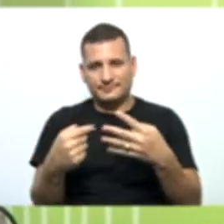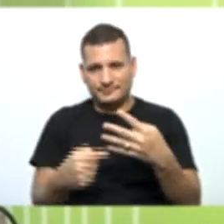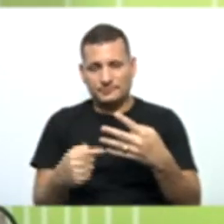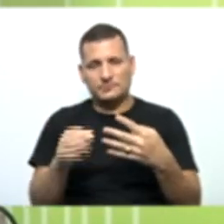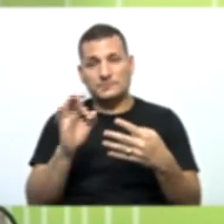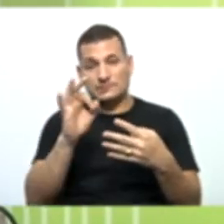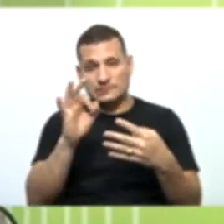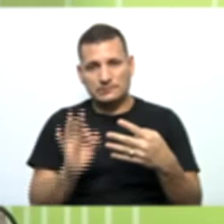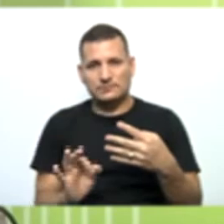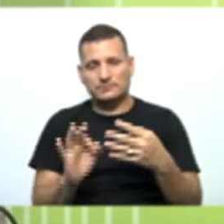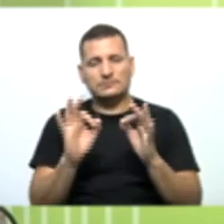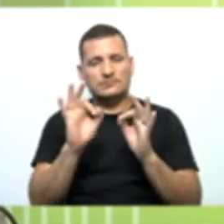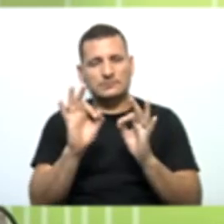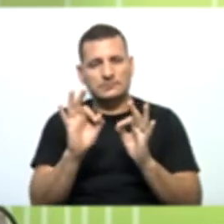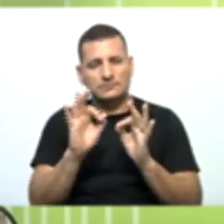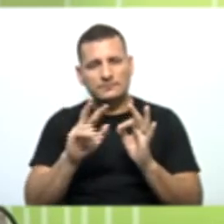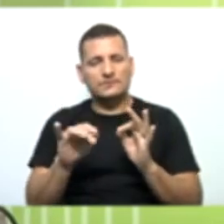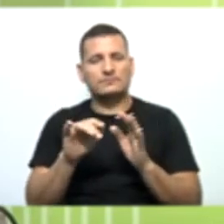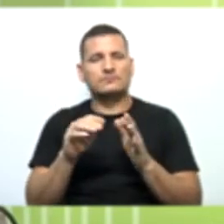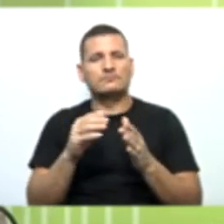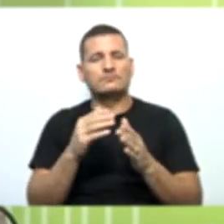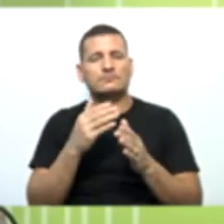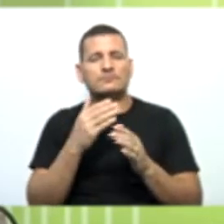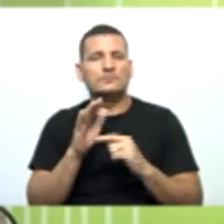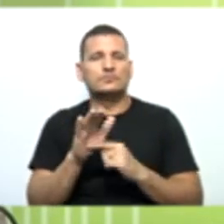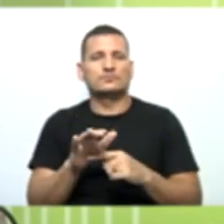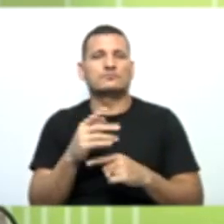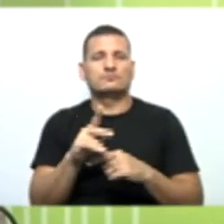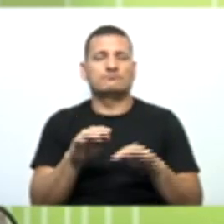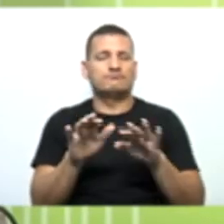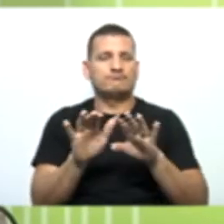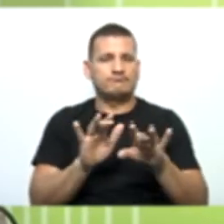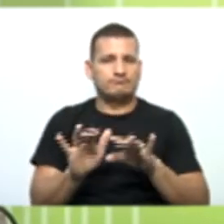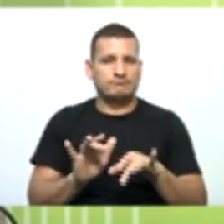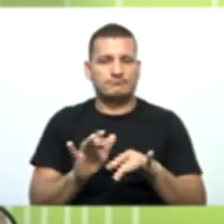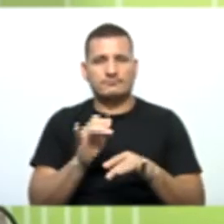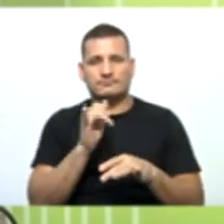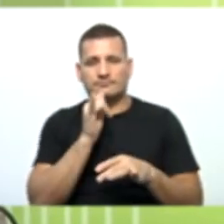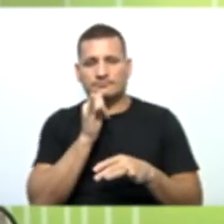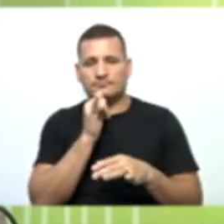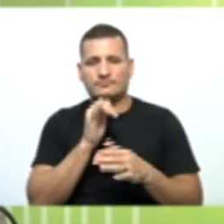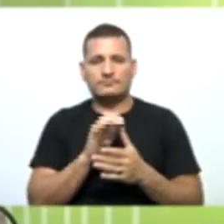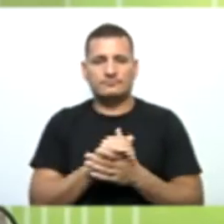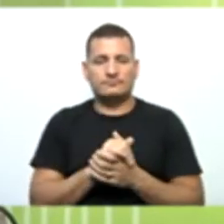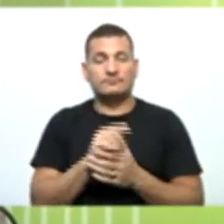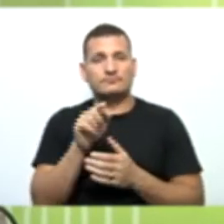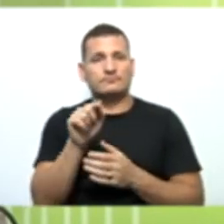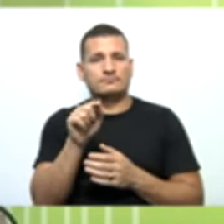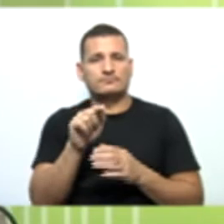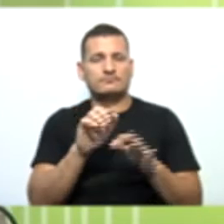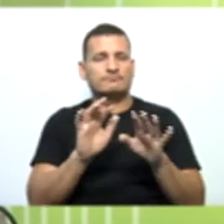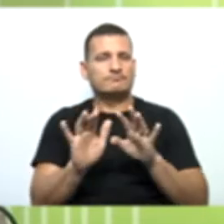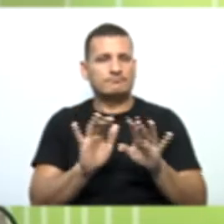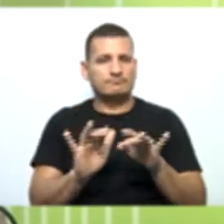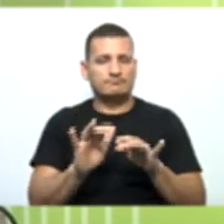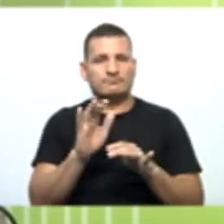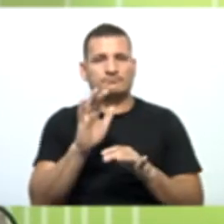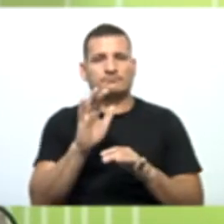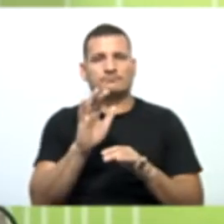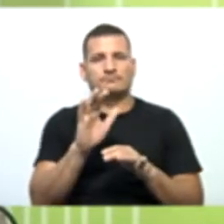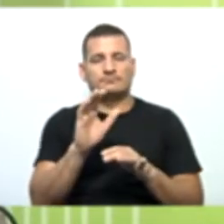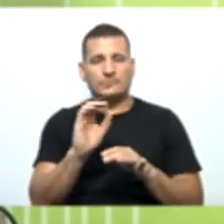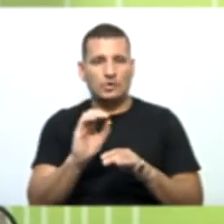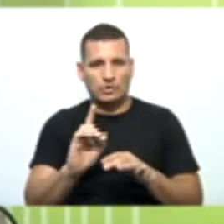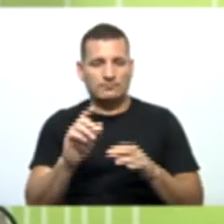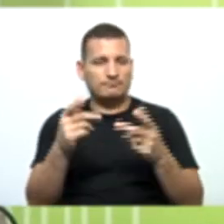vão facilitar e ajudar na sua codificação, certo? Por exemplo, quando você estiver desenvolvendo um código e